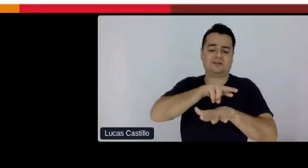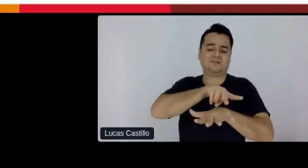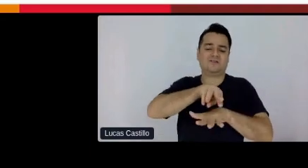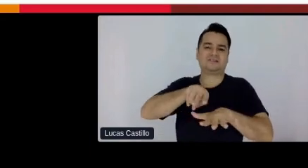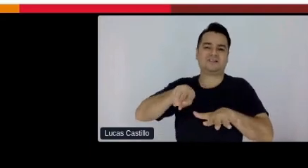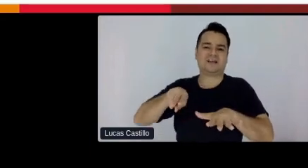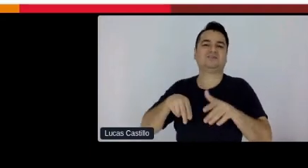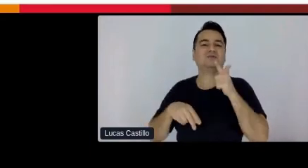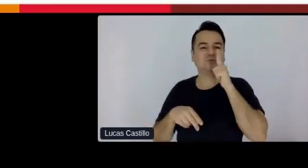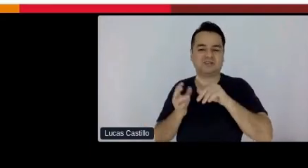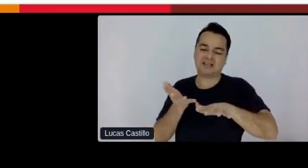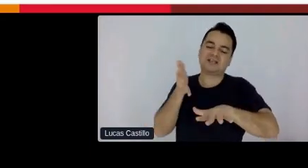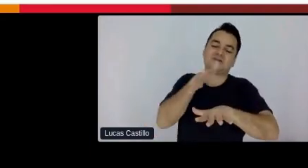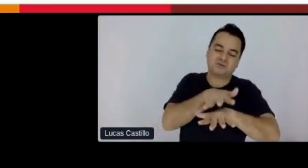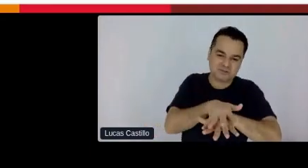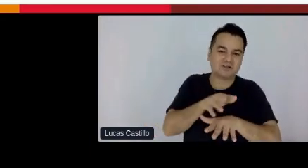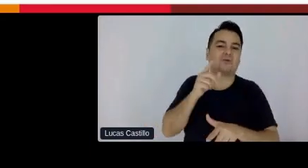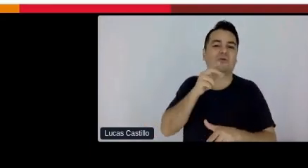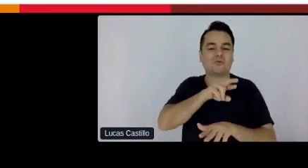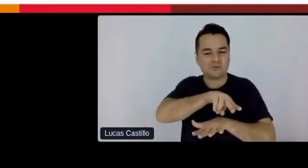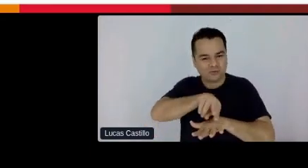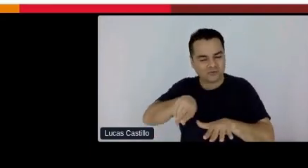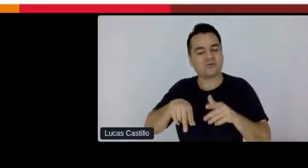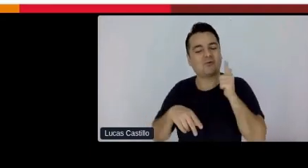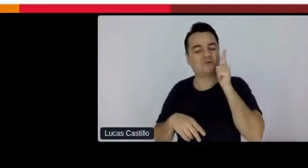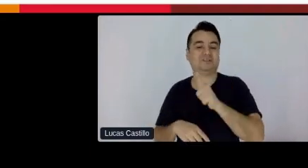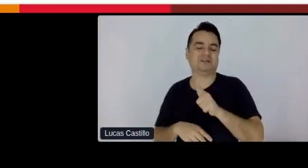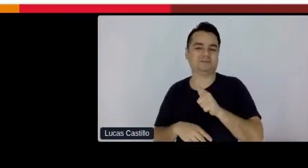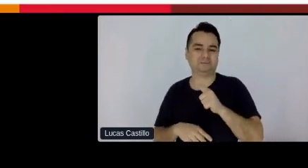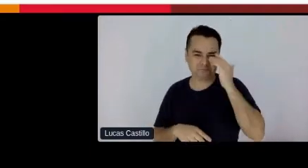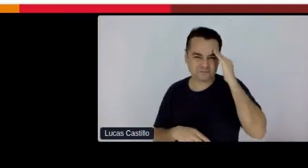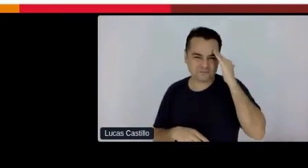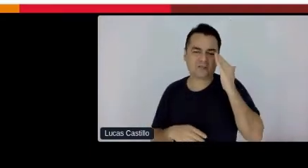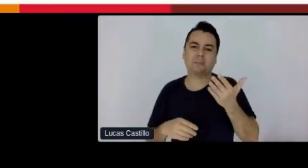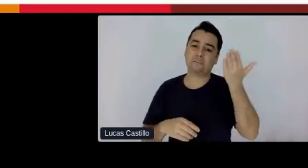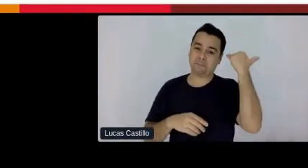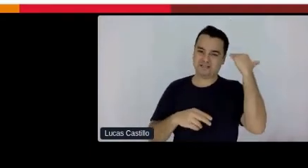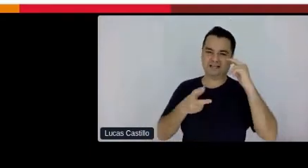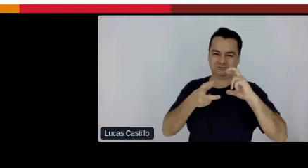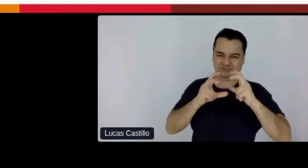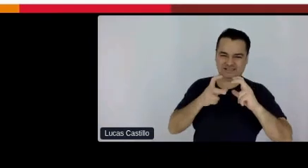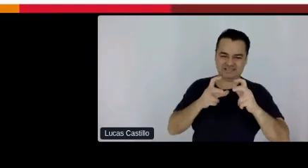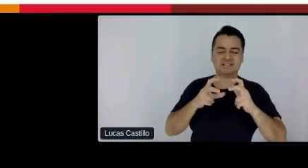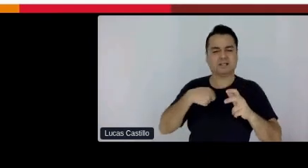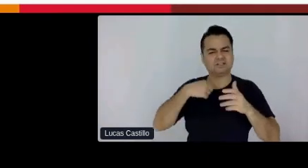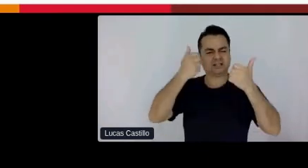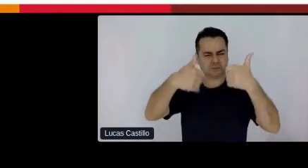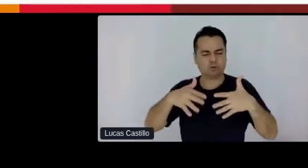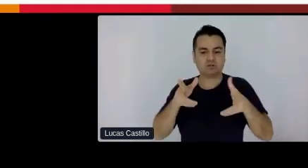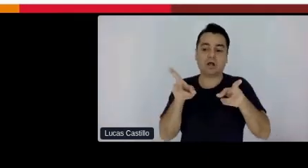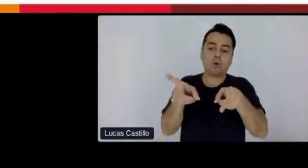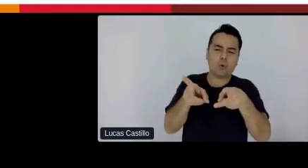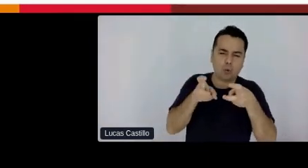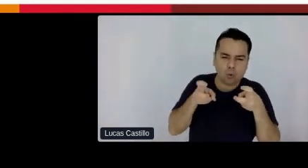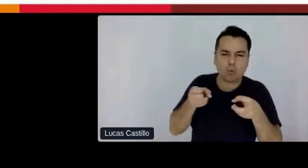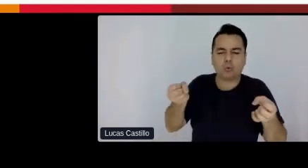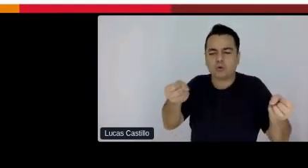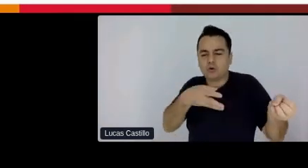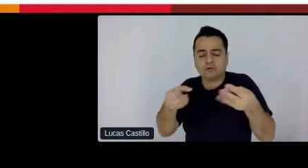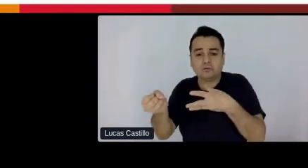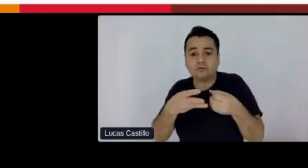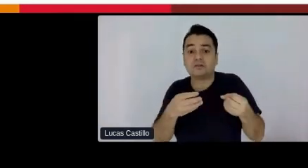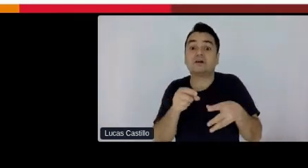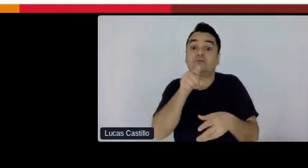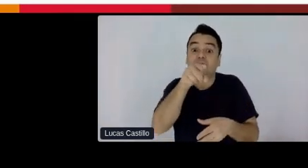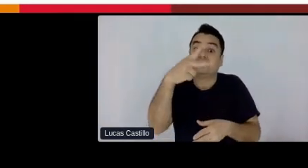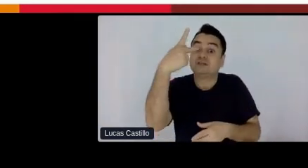trouxe numa palestra no TDC Future, né, falando sobre lucro, sobre inovação, a partir do aumento da